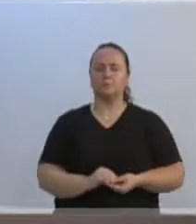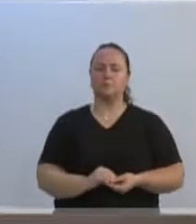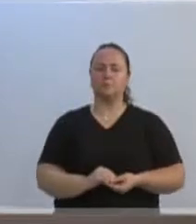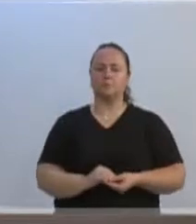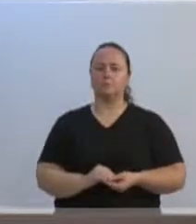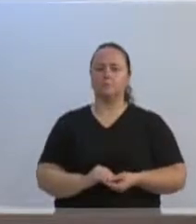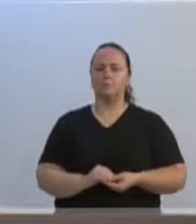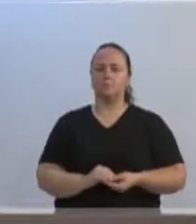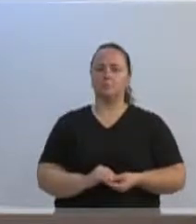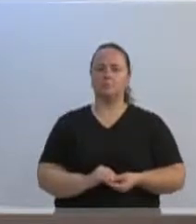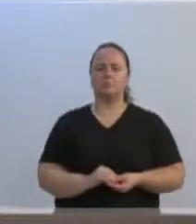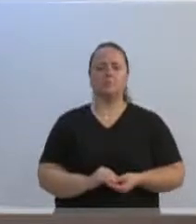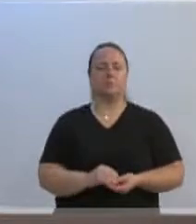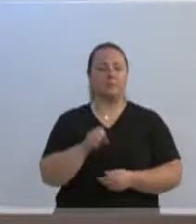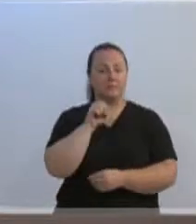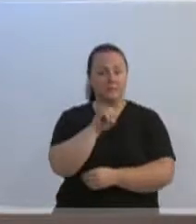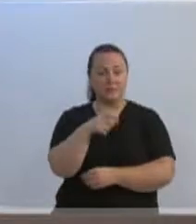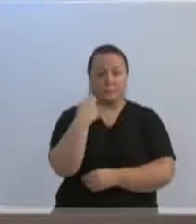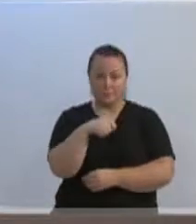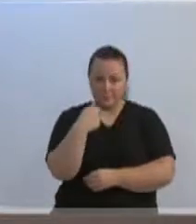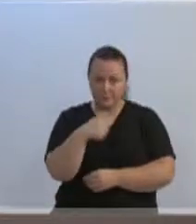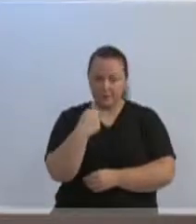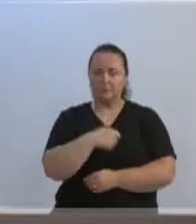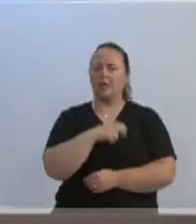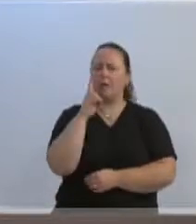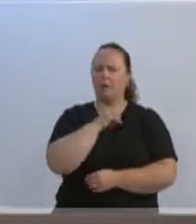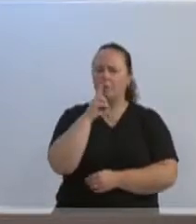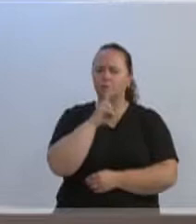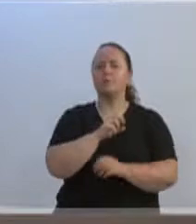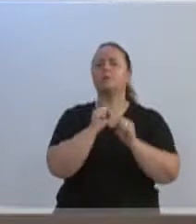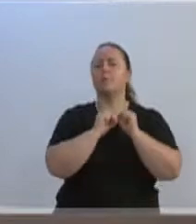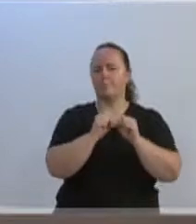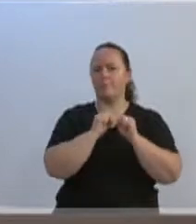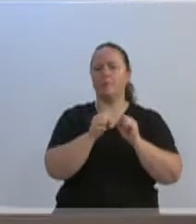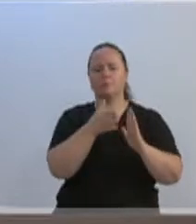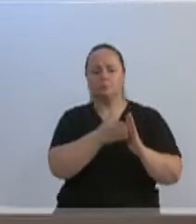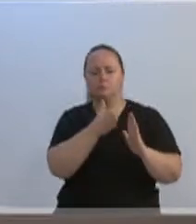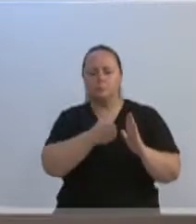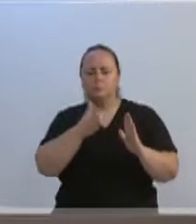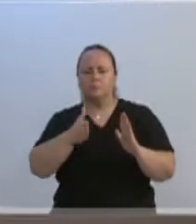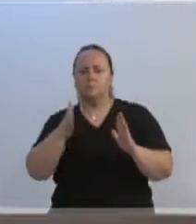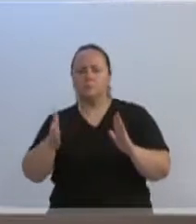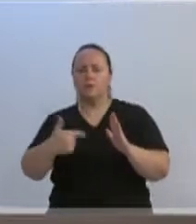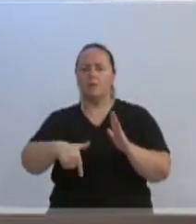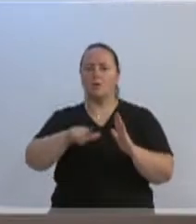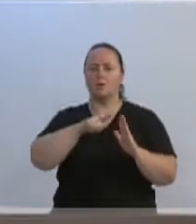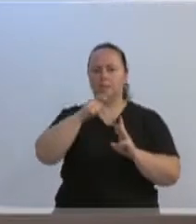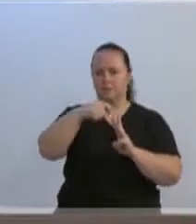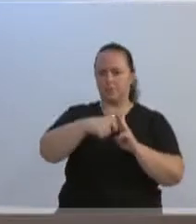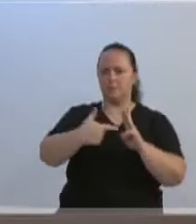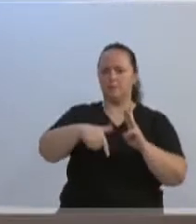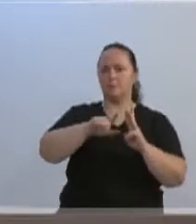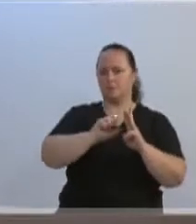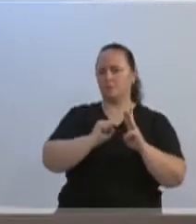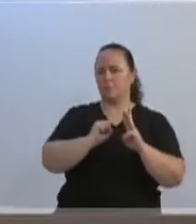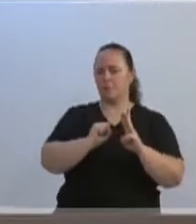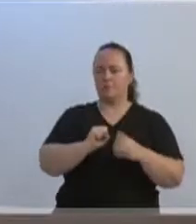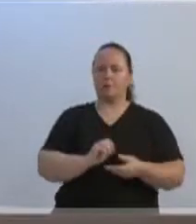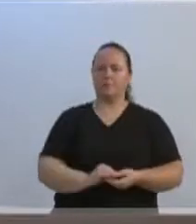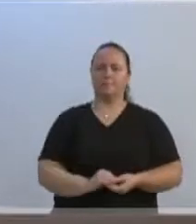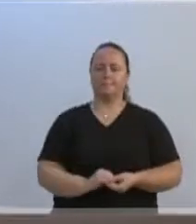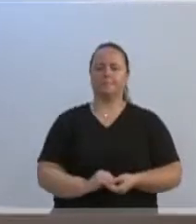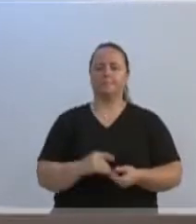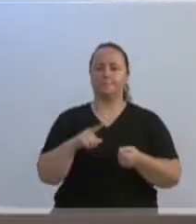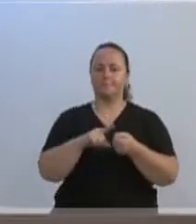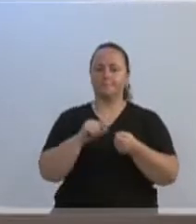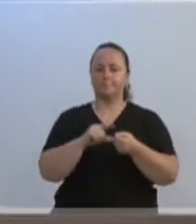na medida da necessidade pública urgente durante a legislatura artigo artigo 2º